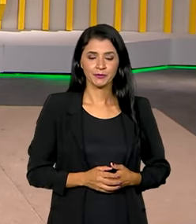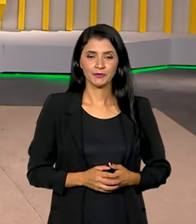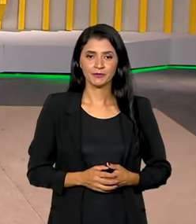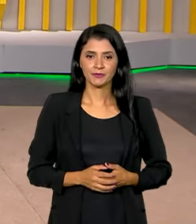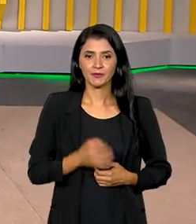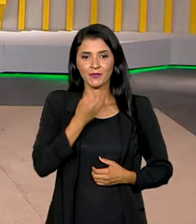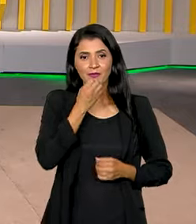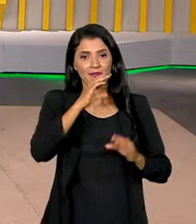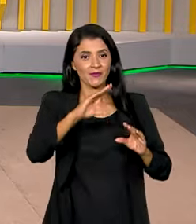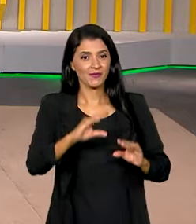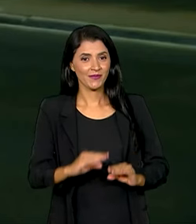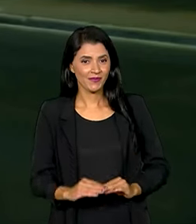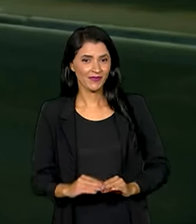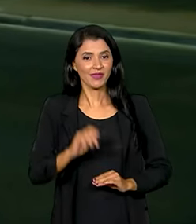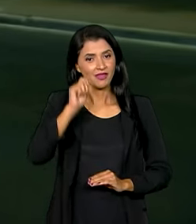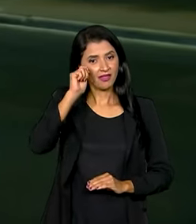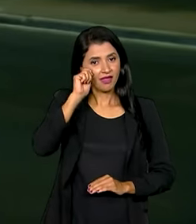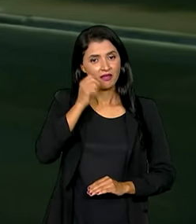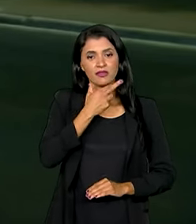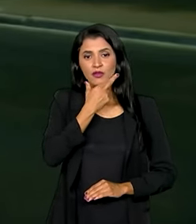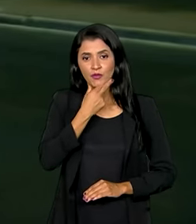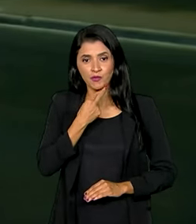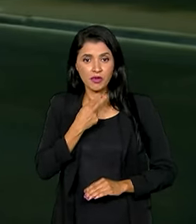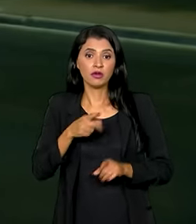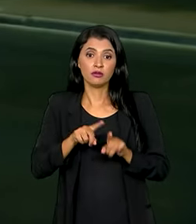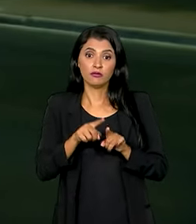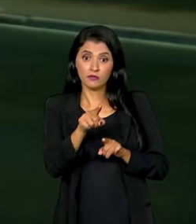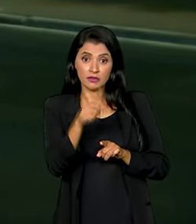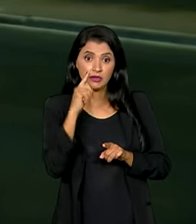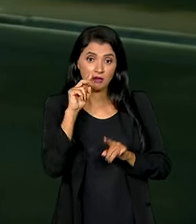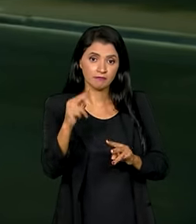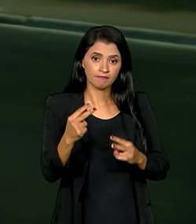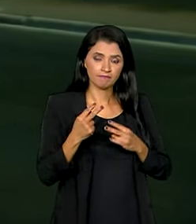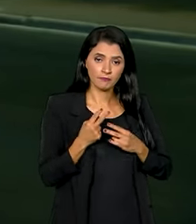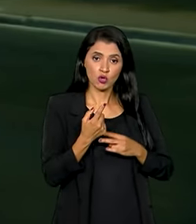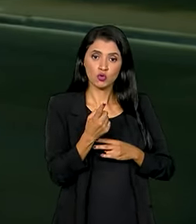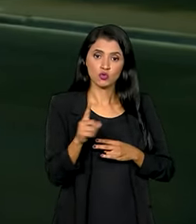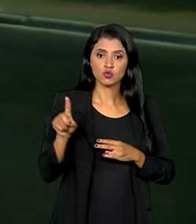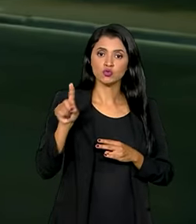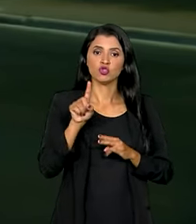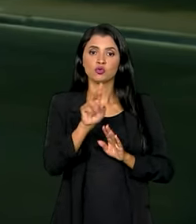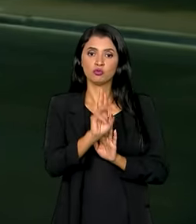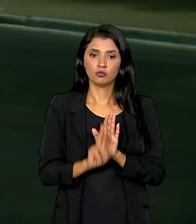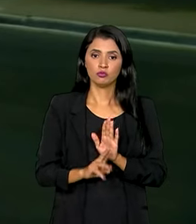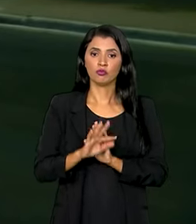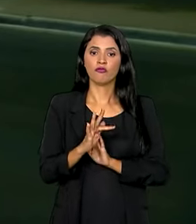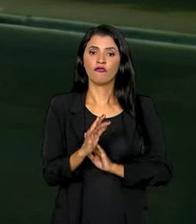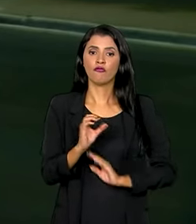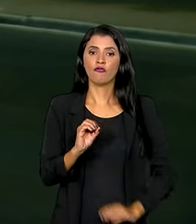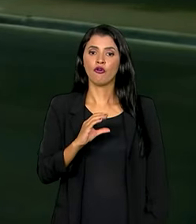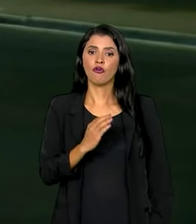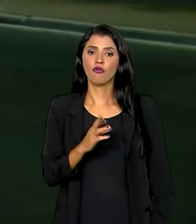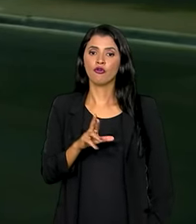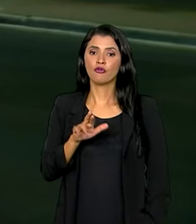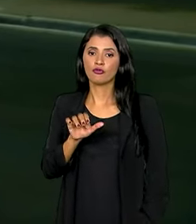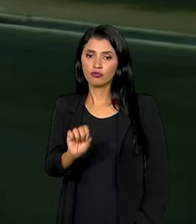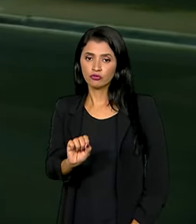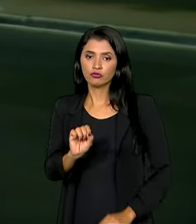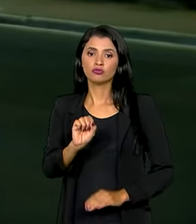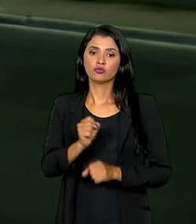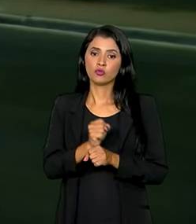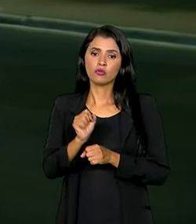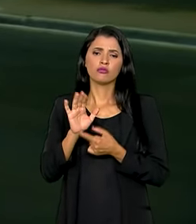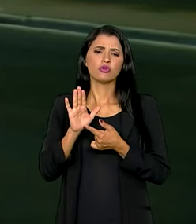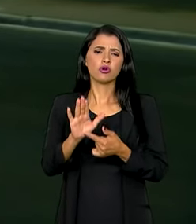Boa noite, Roberto, Ana e a você que nos assiste. No último boletim Focus do ano, economistas do mercado financeiro